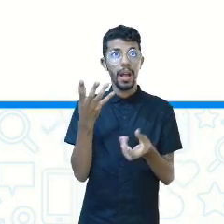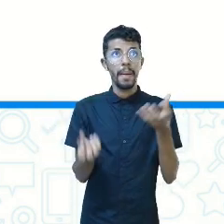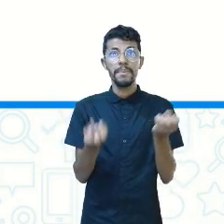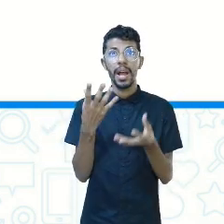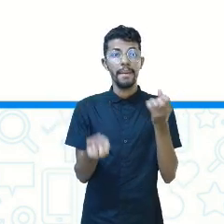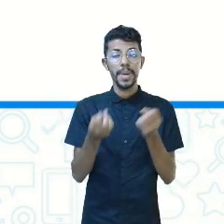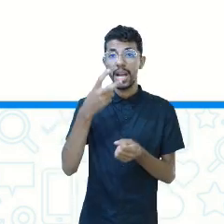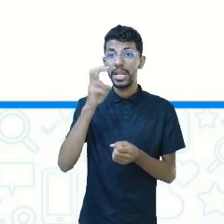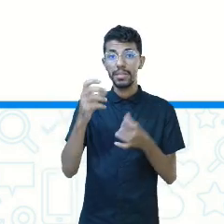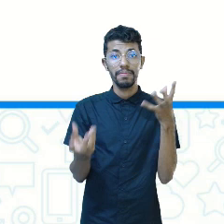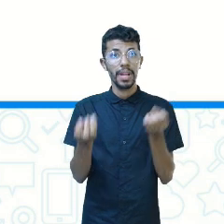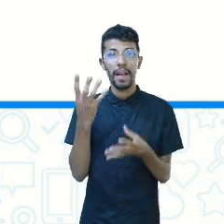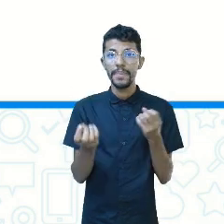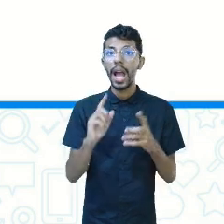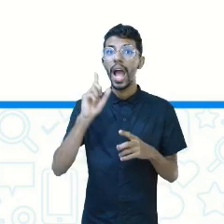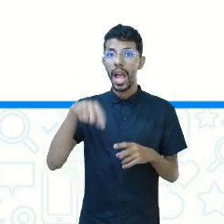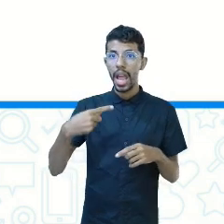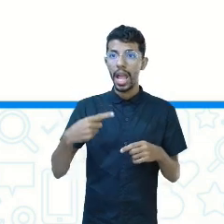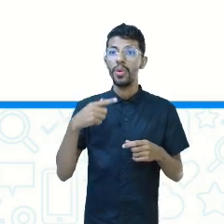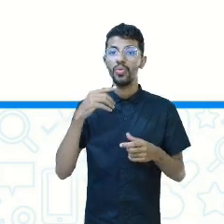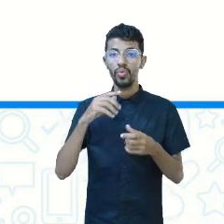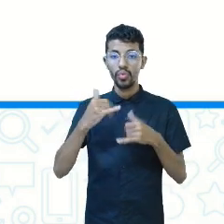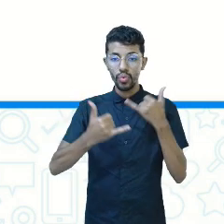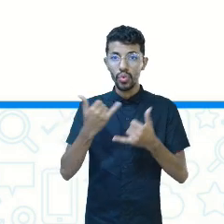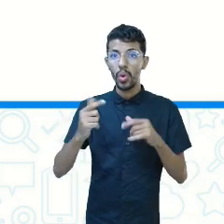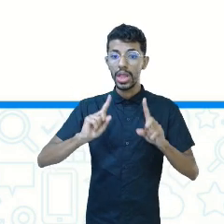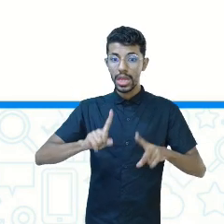de desafio, né?